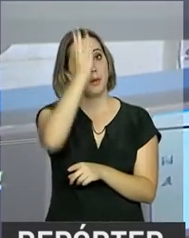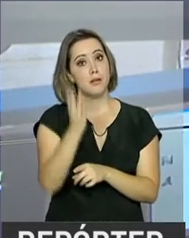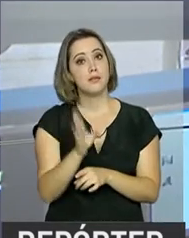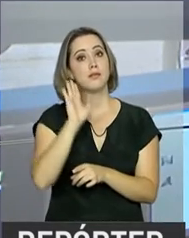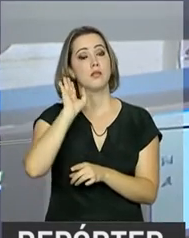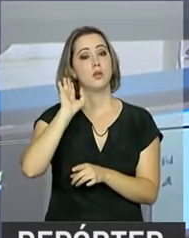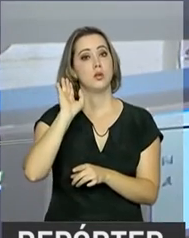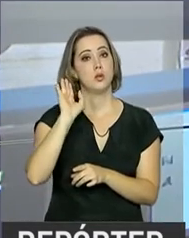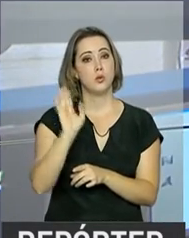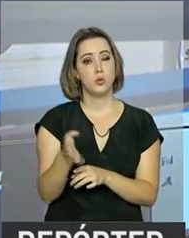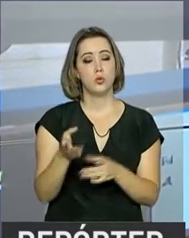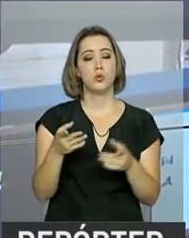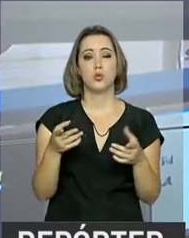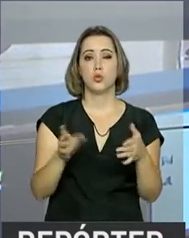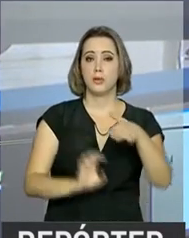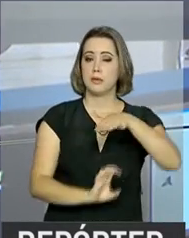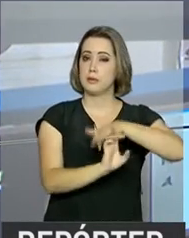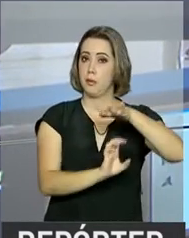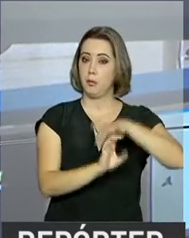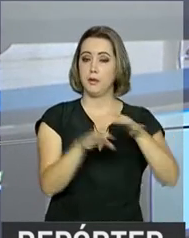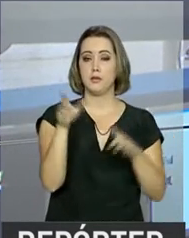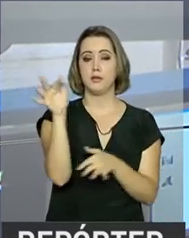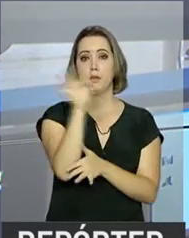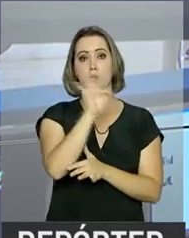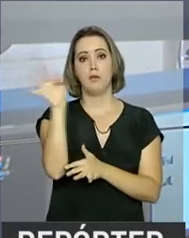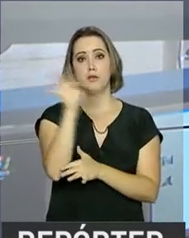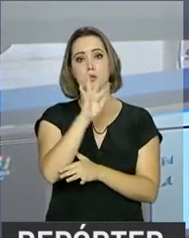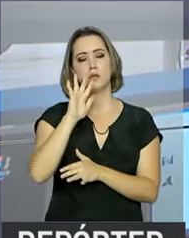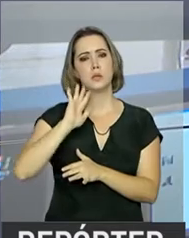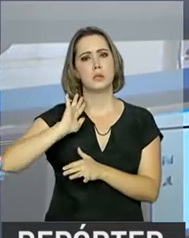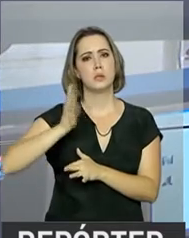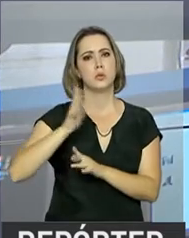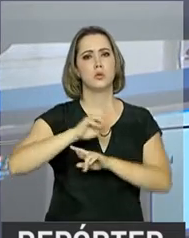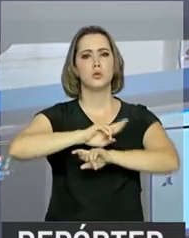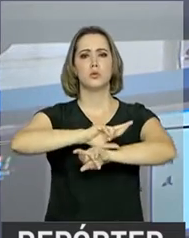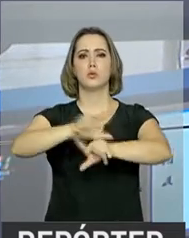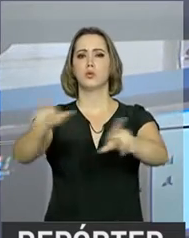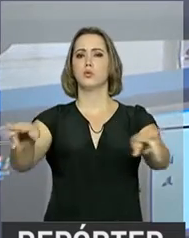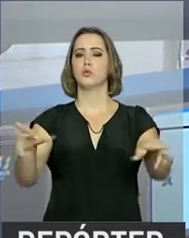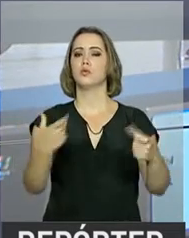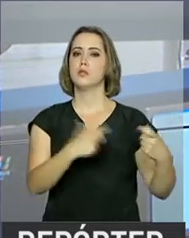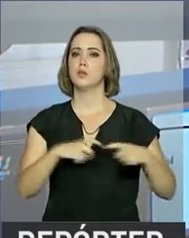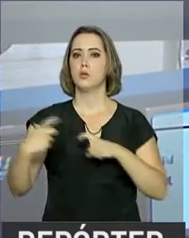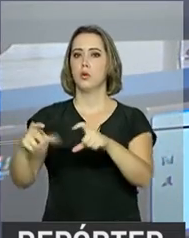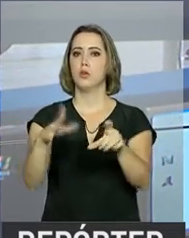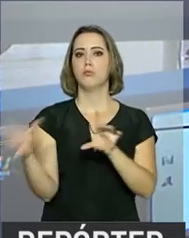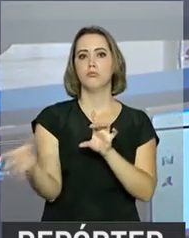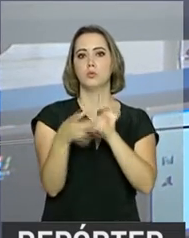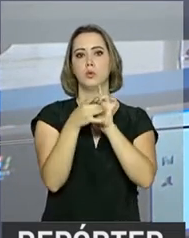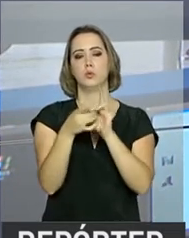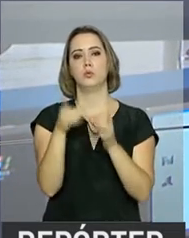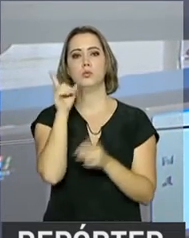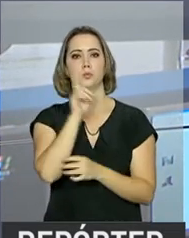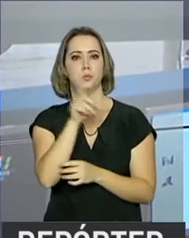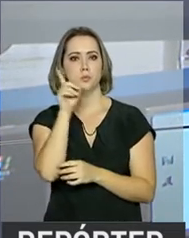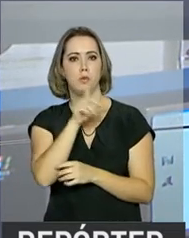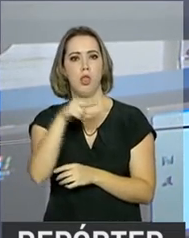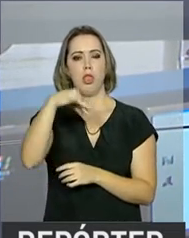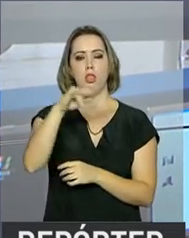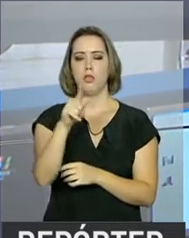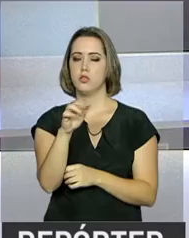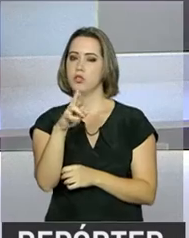são parceiras em consórcios de exploração e produção de petróleo e gás nos estados unidos na nigéria e também na